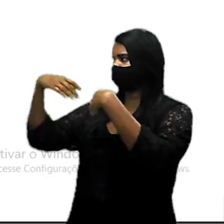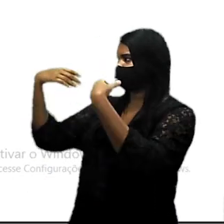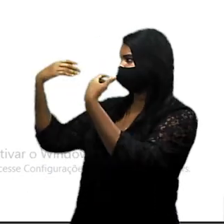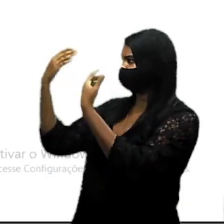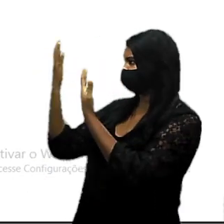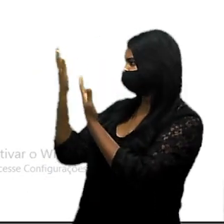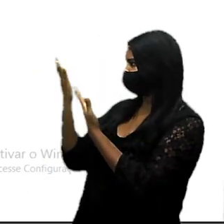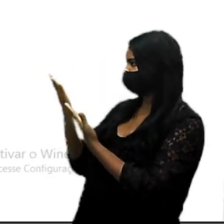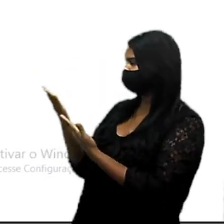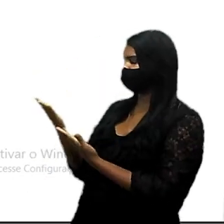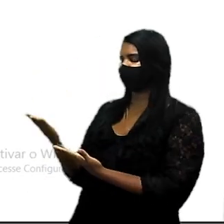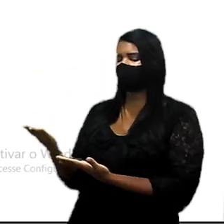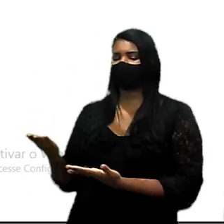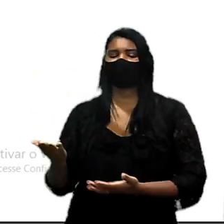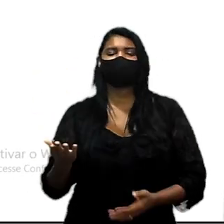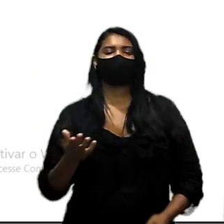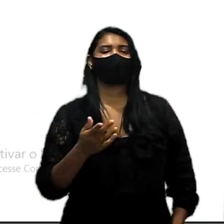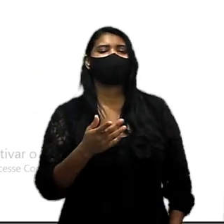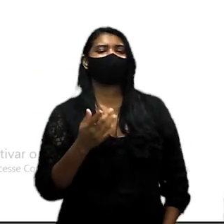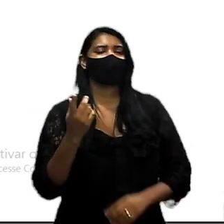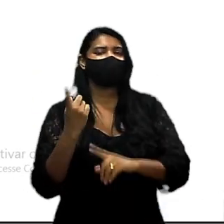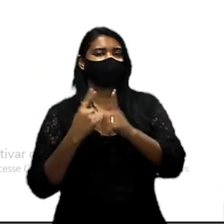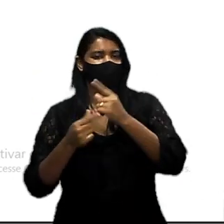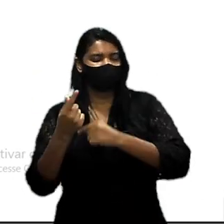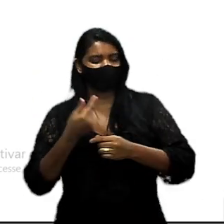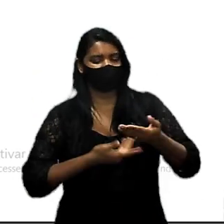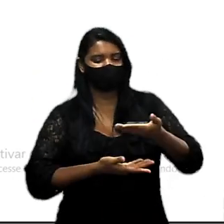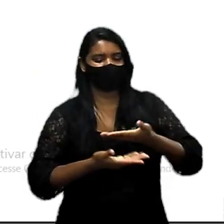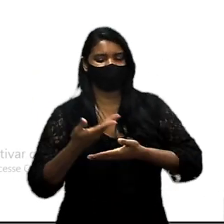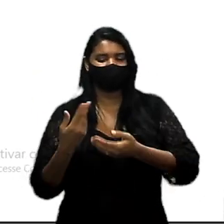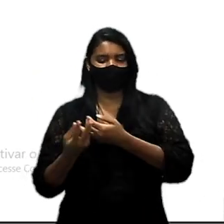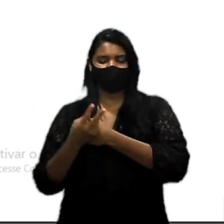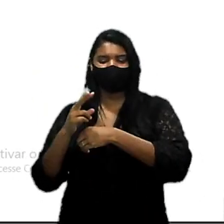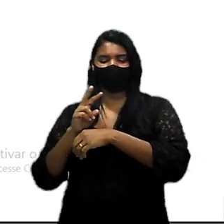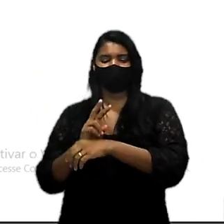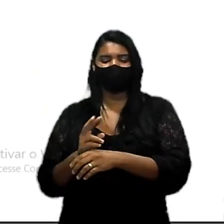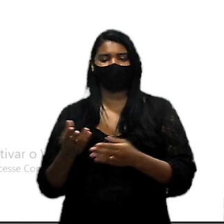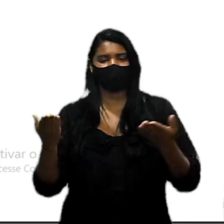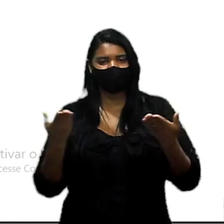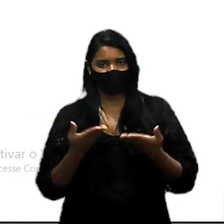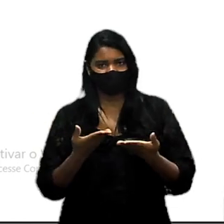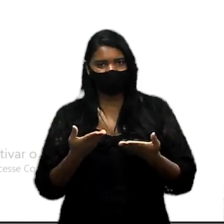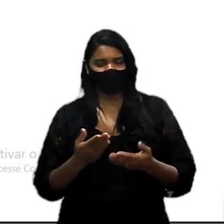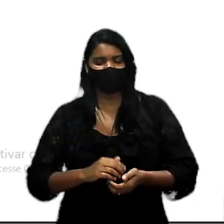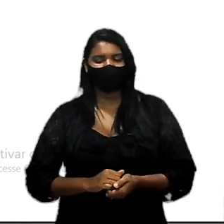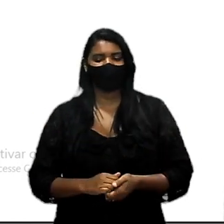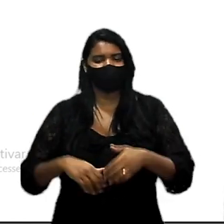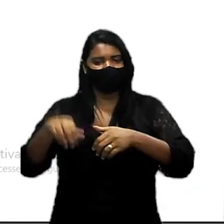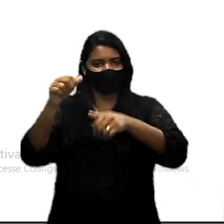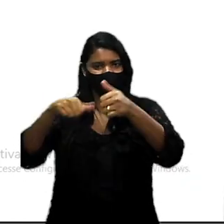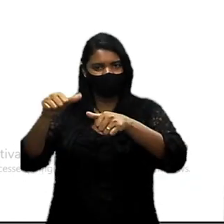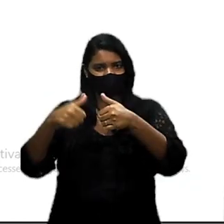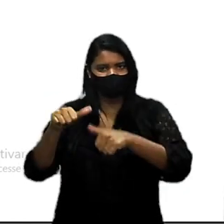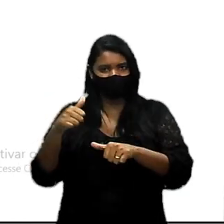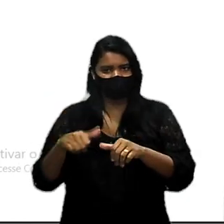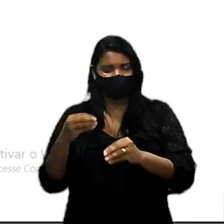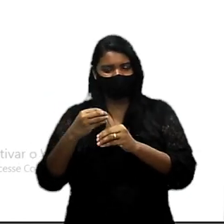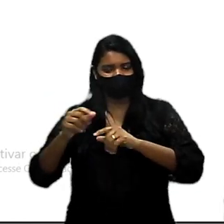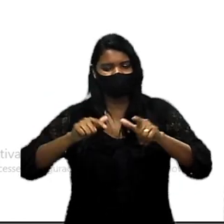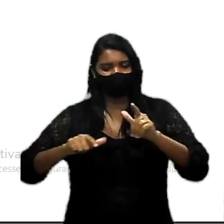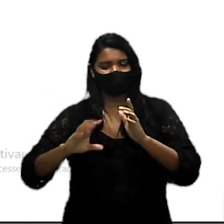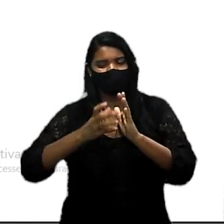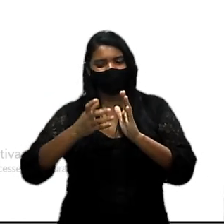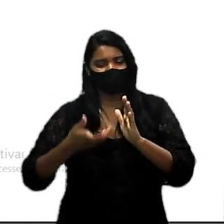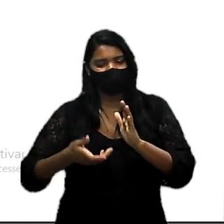né, dinheiro, né, troca de mãos. Isso a gente avalia em função